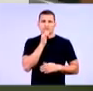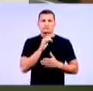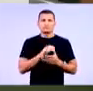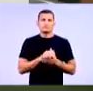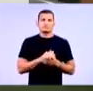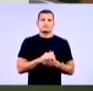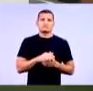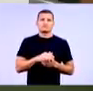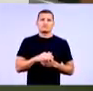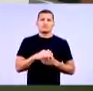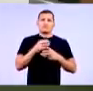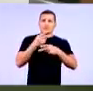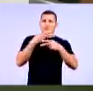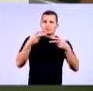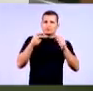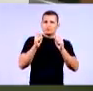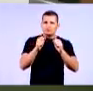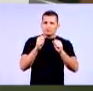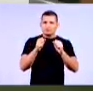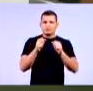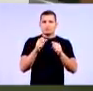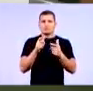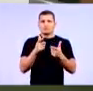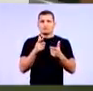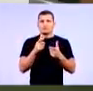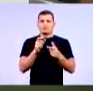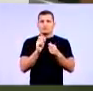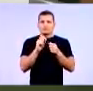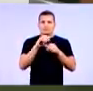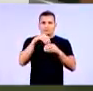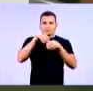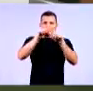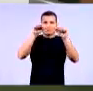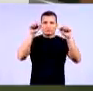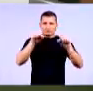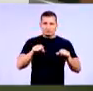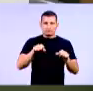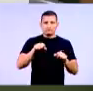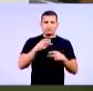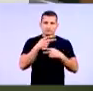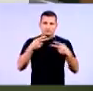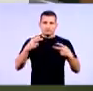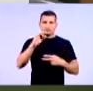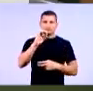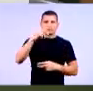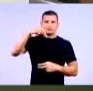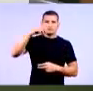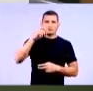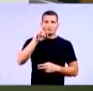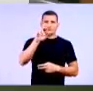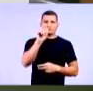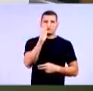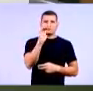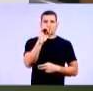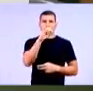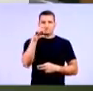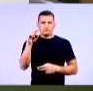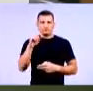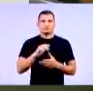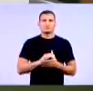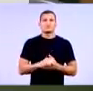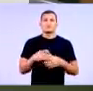determinado objeto pode disparar uma determinada operação no sistema, né? É importante essa compreensão, né?